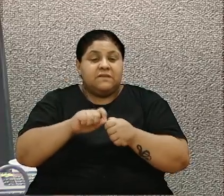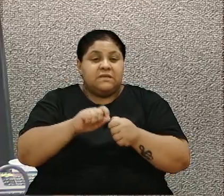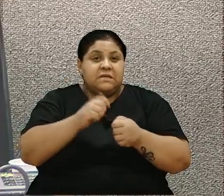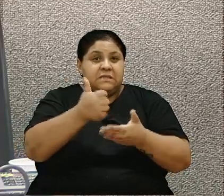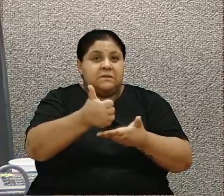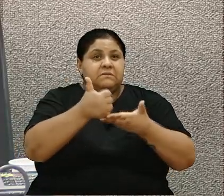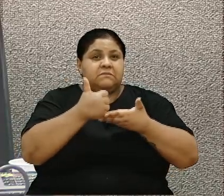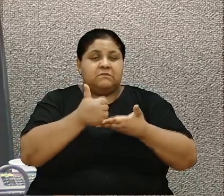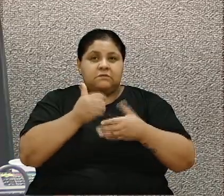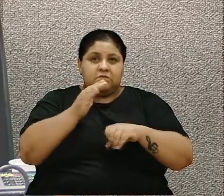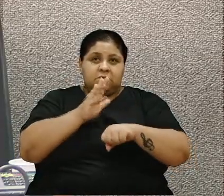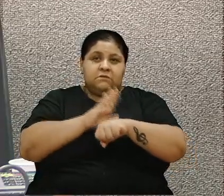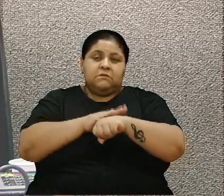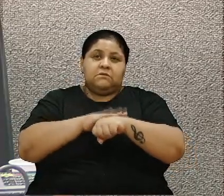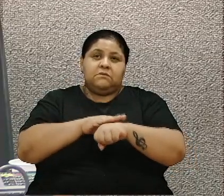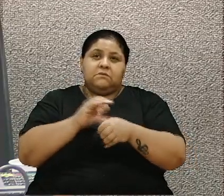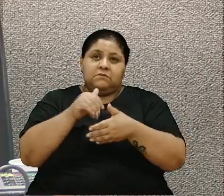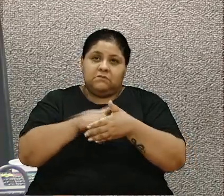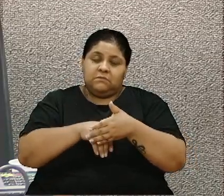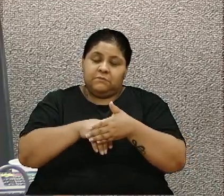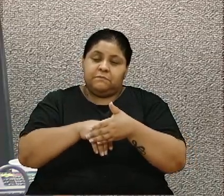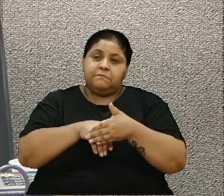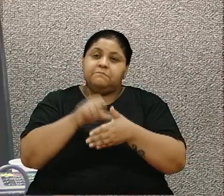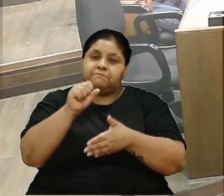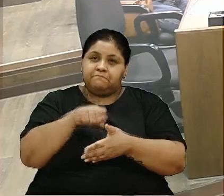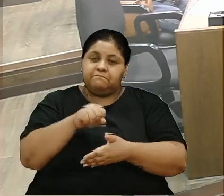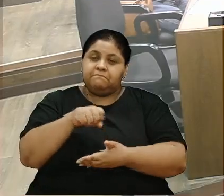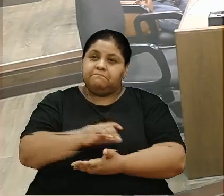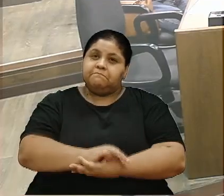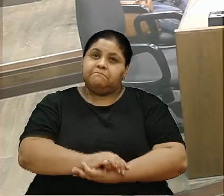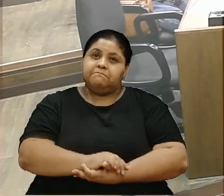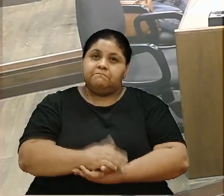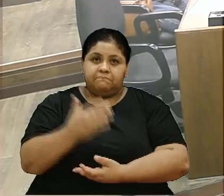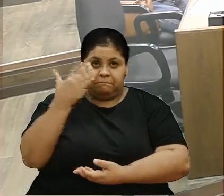Então, no momento oportuno, votarei favorável, senhor presidente. Obrigado, vereador.